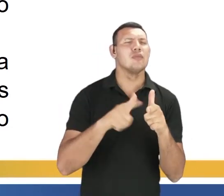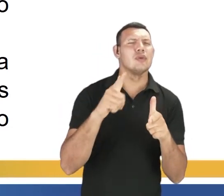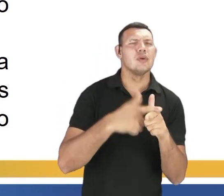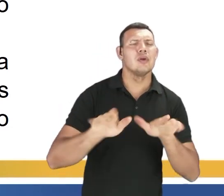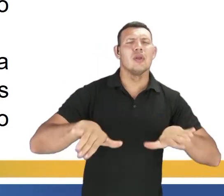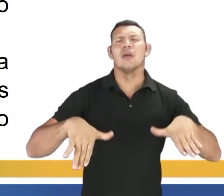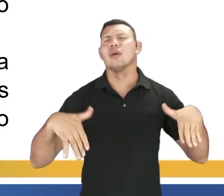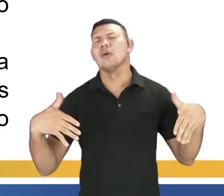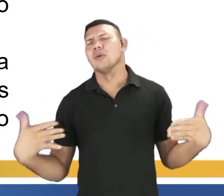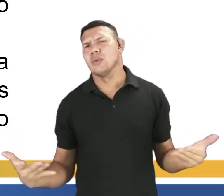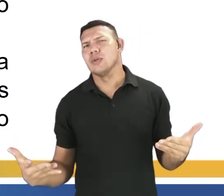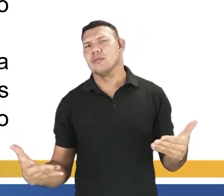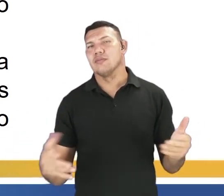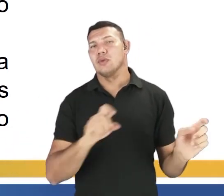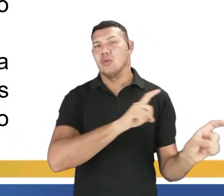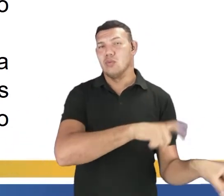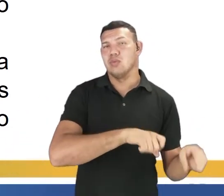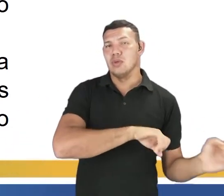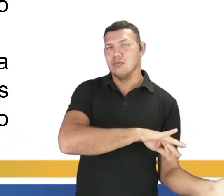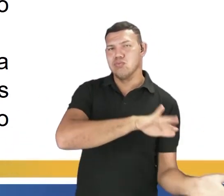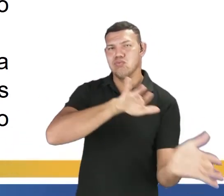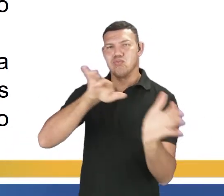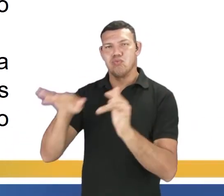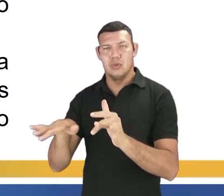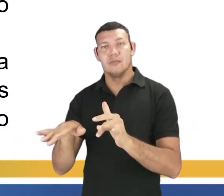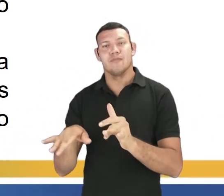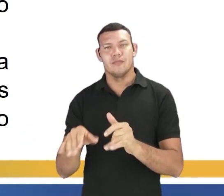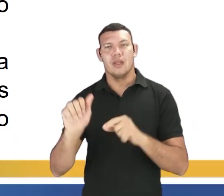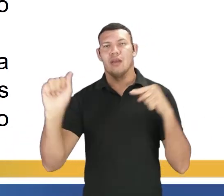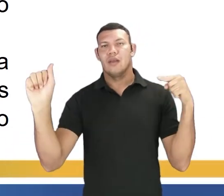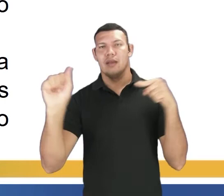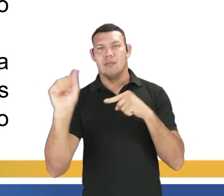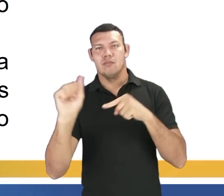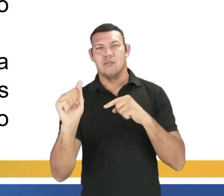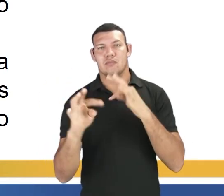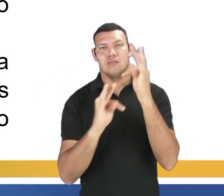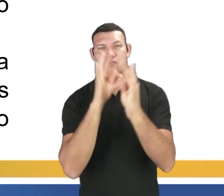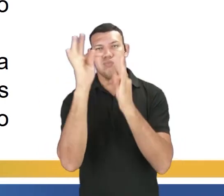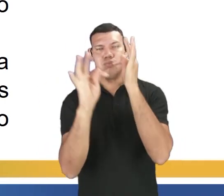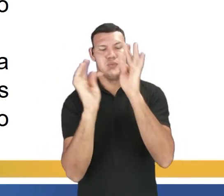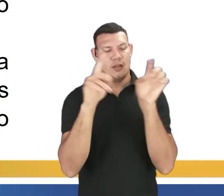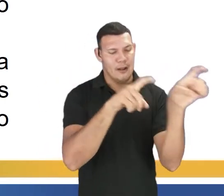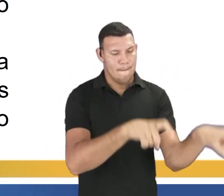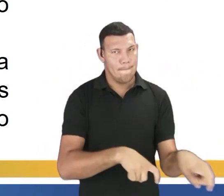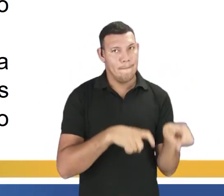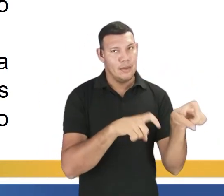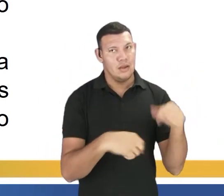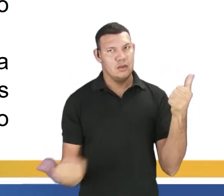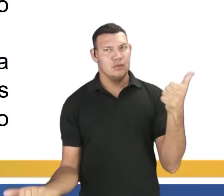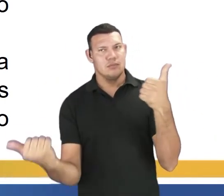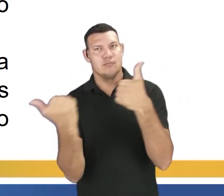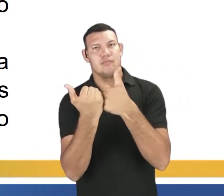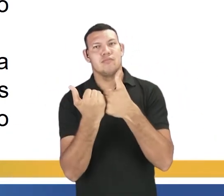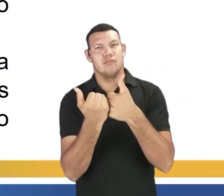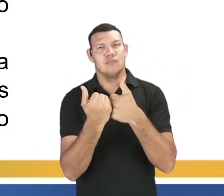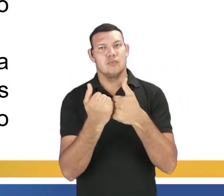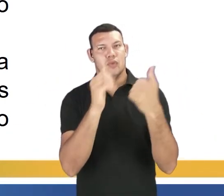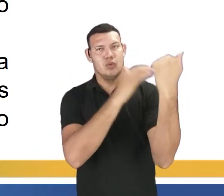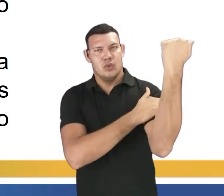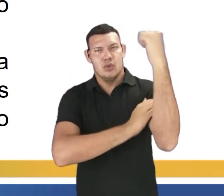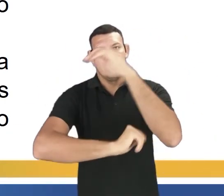podemos destacar: letra A mecanização do campo, que substitui a mão de obra humana por